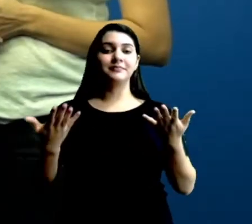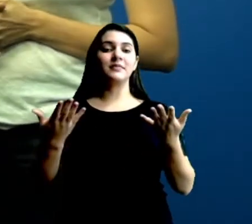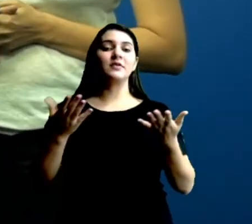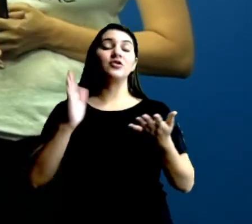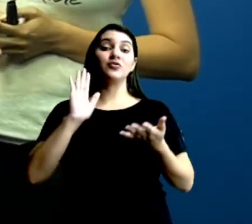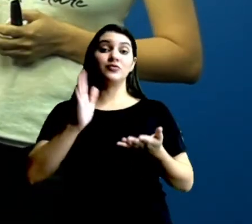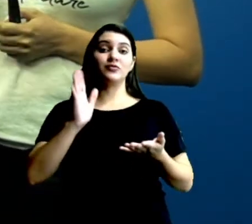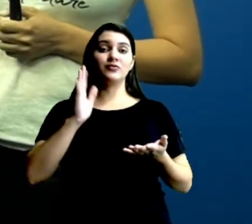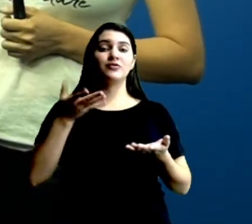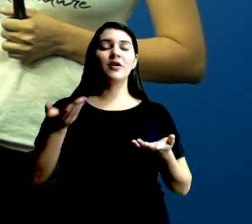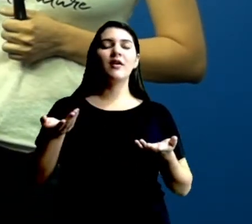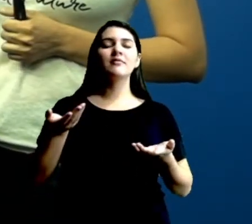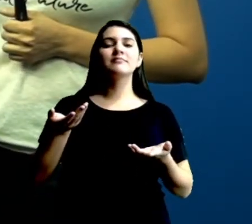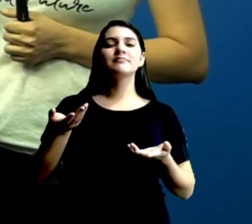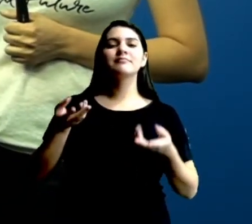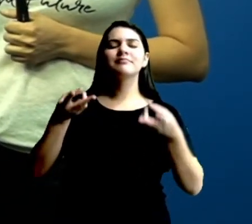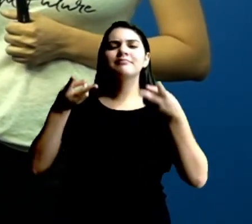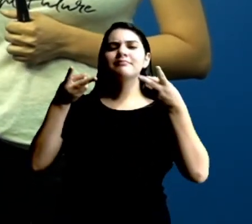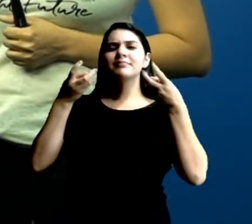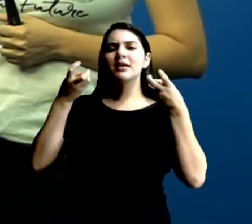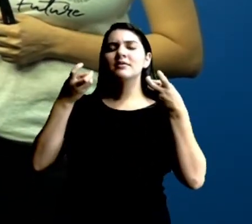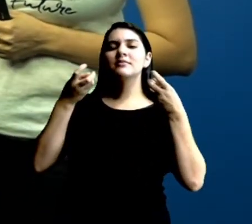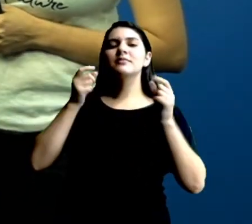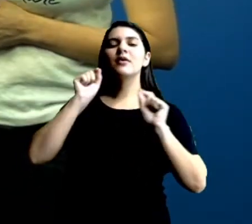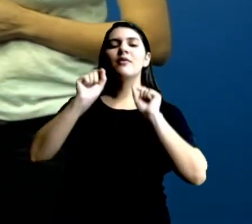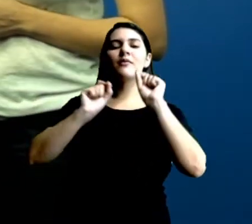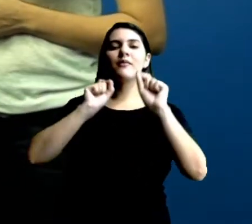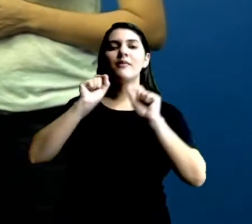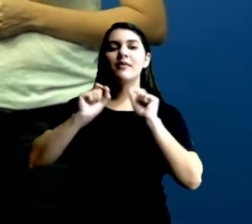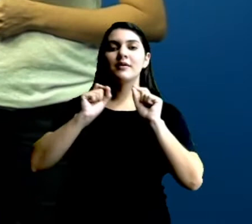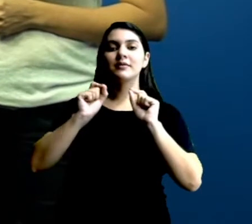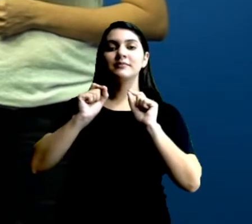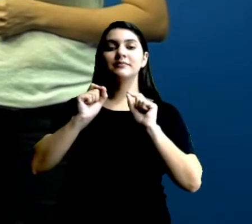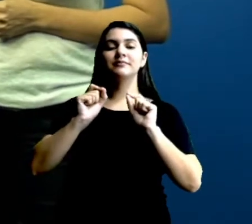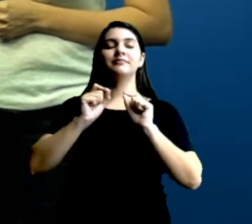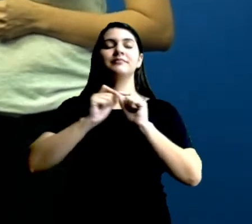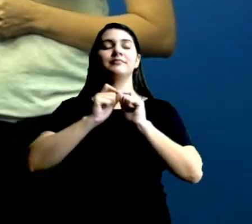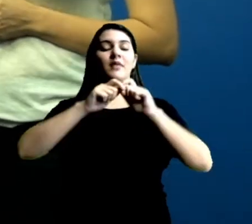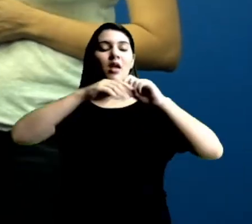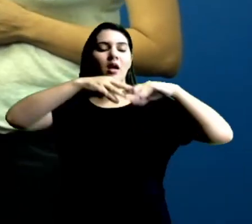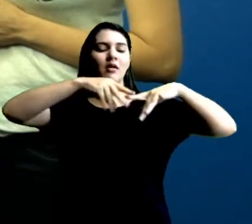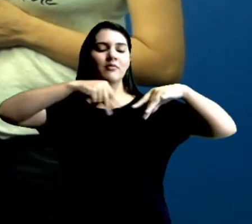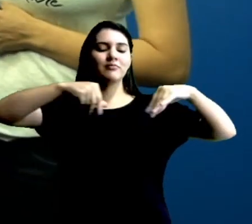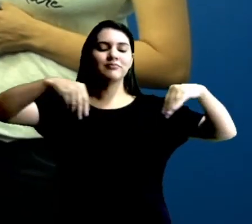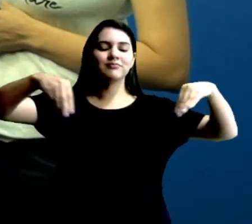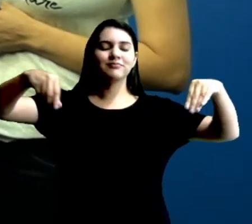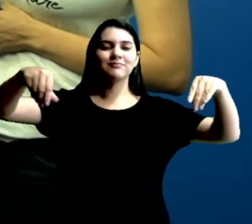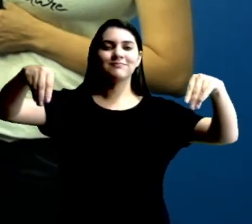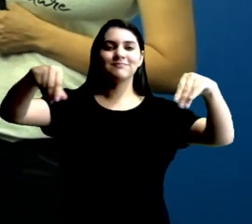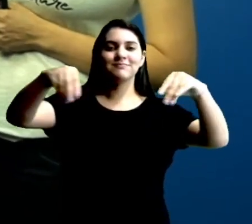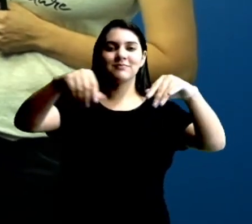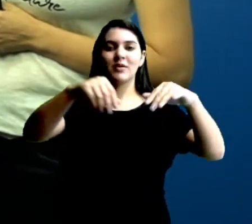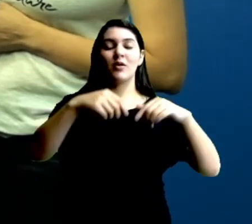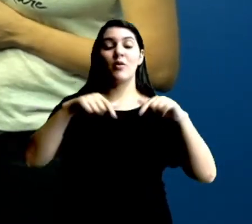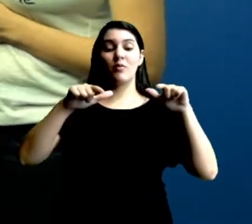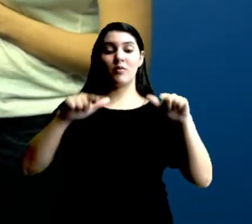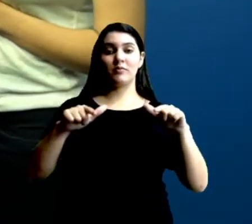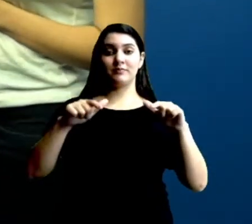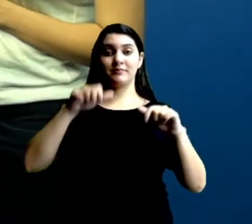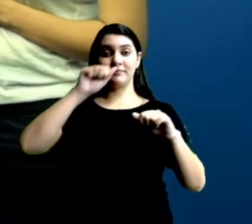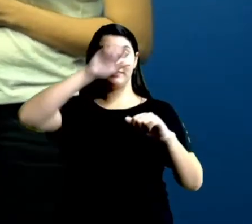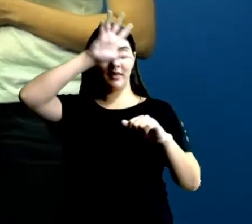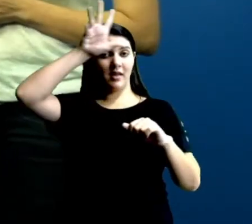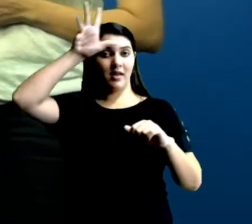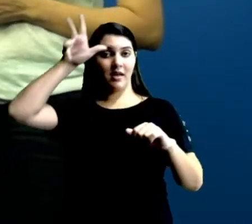gente já ouviu alusões, já viu até em TVs esse deserto. A África